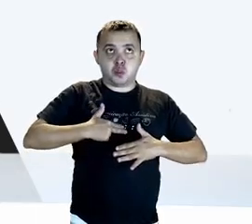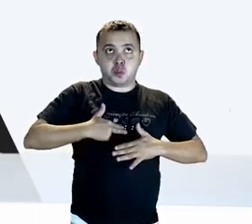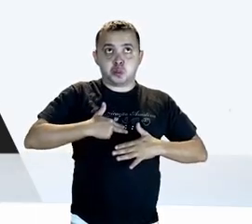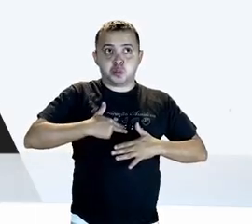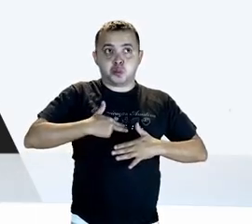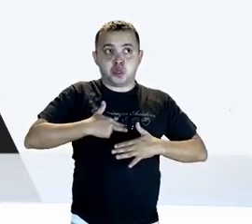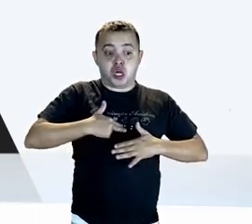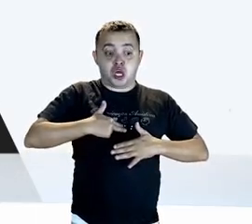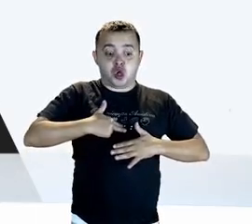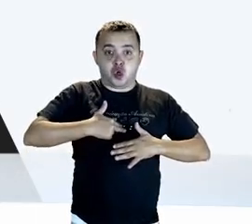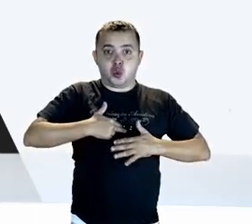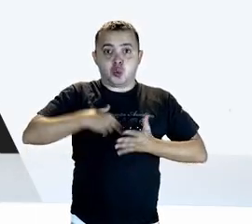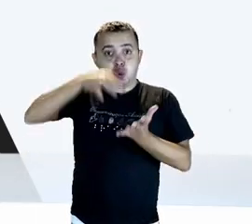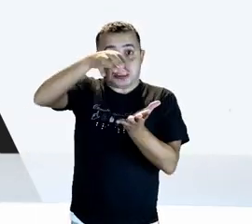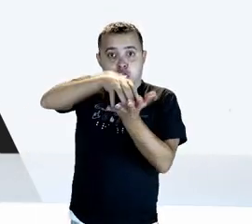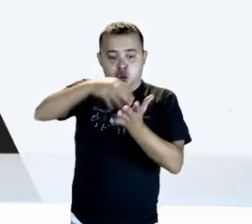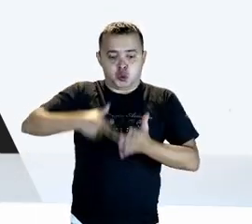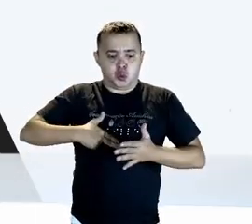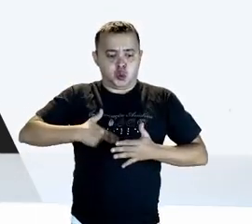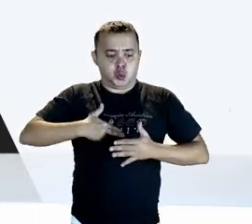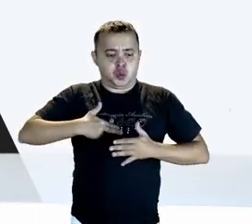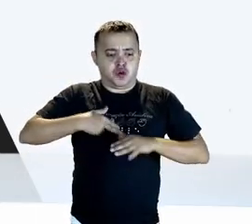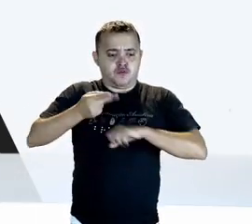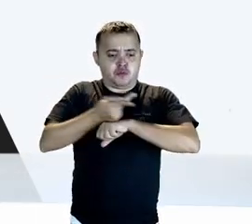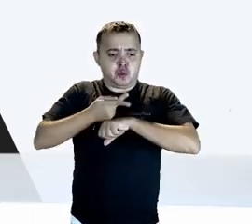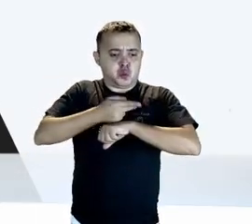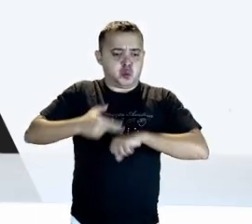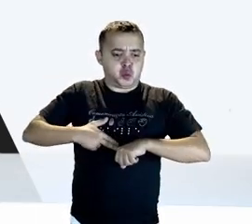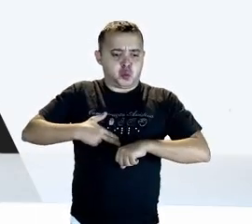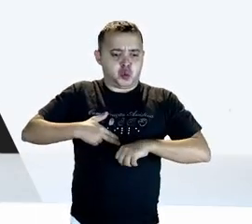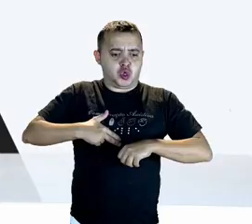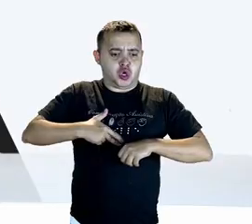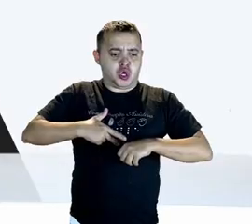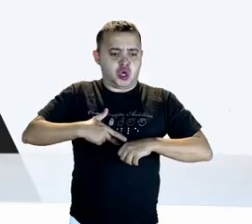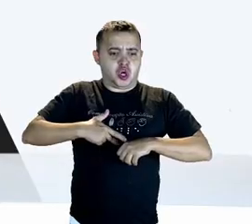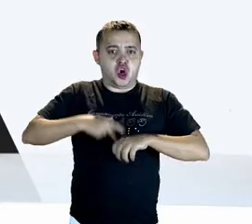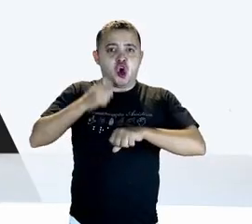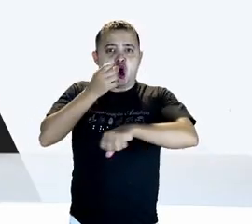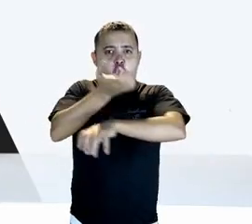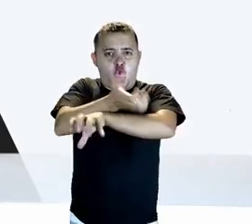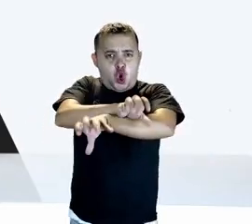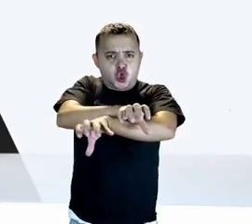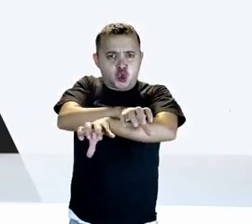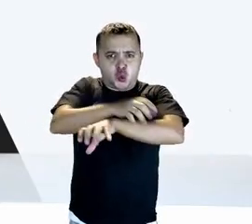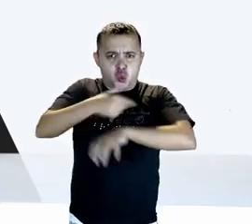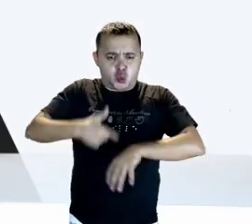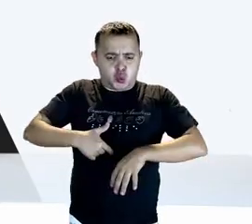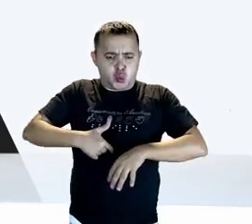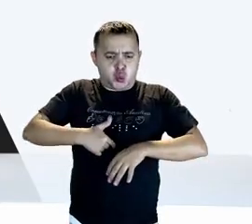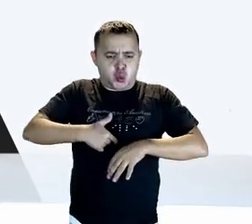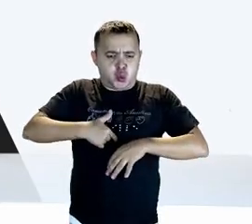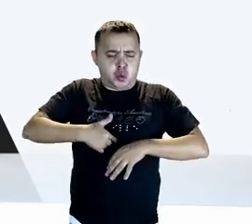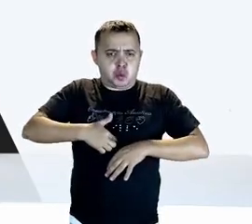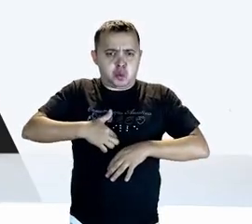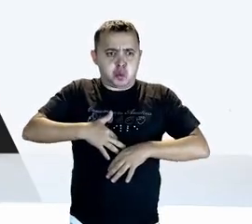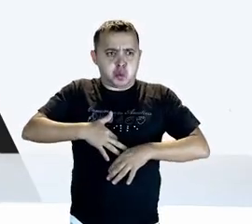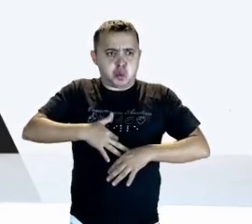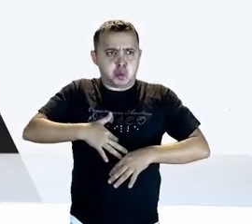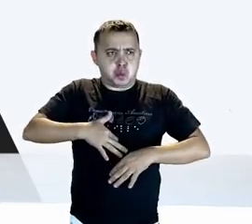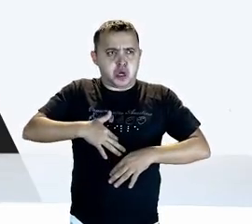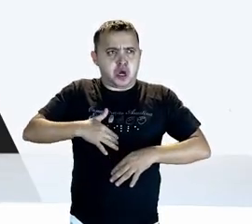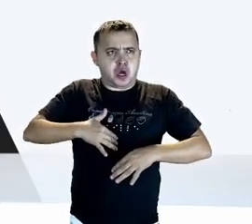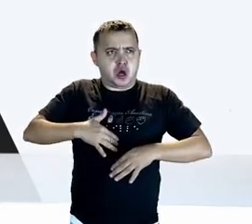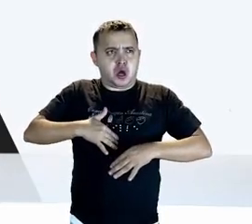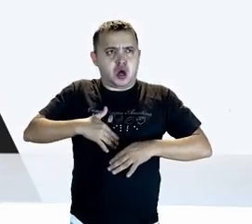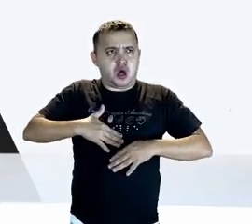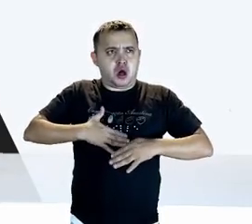do peito, até localizar a ponta do osso externo. Perfeito? Colocar